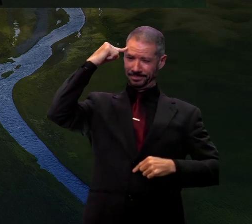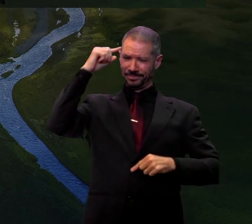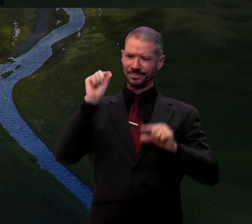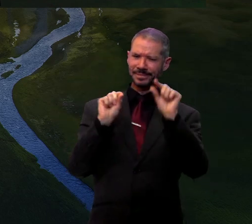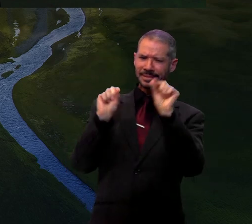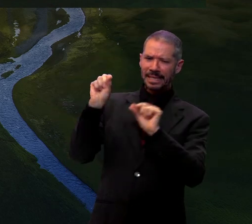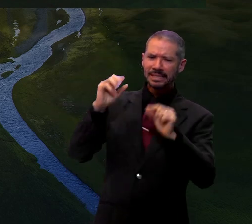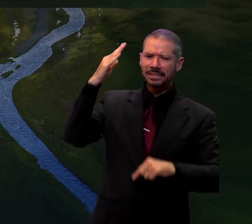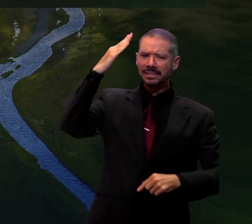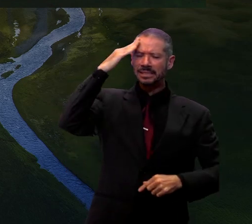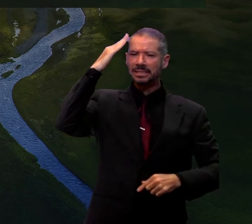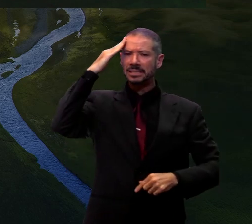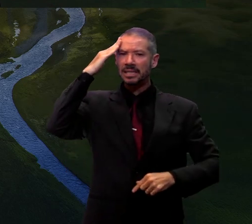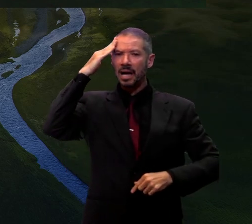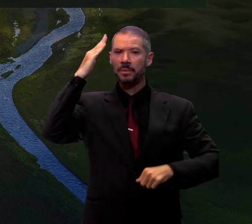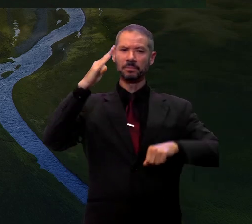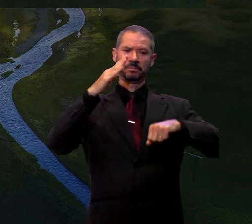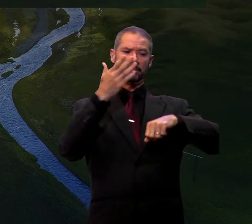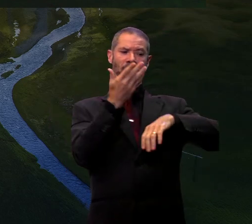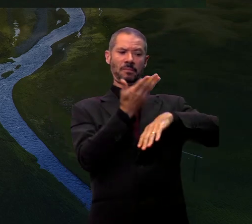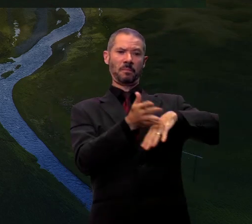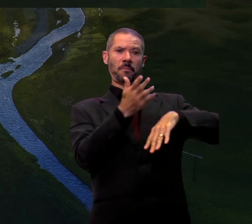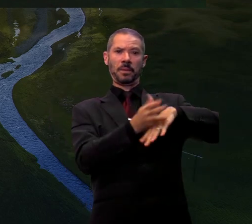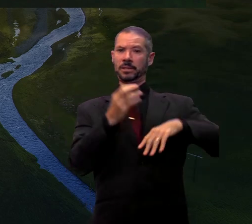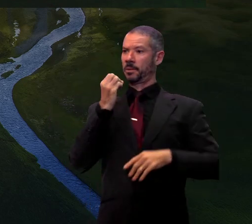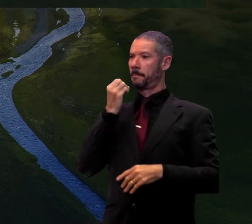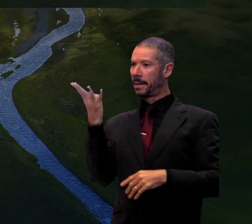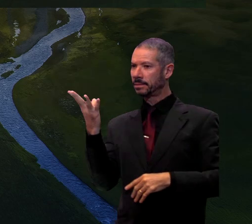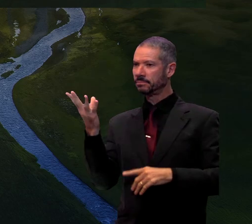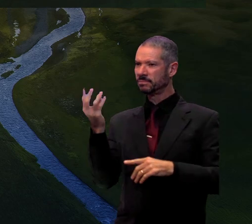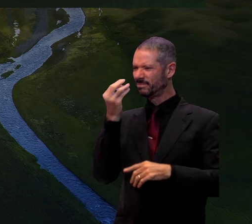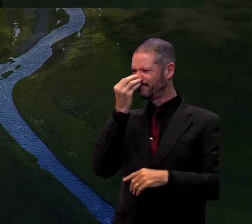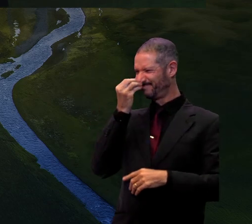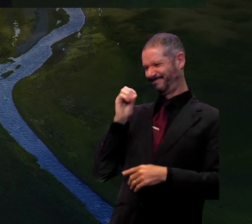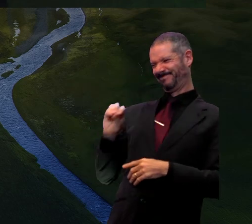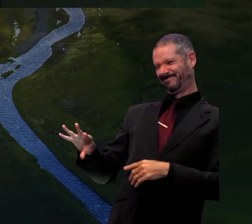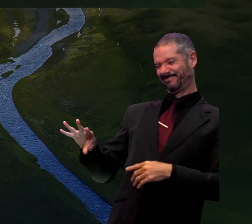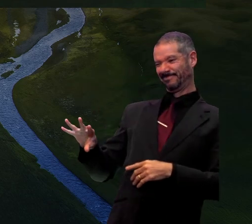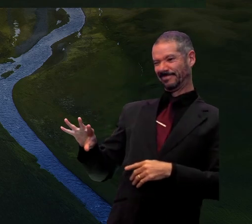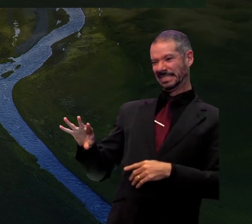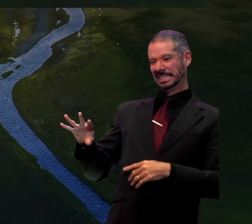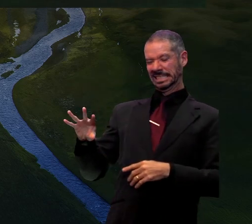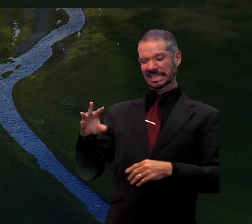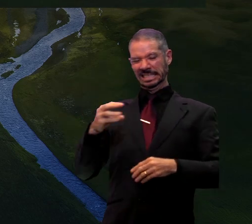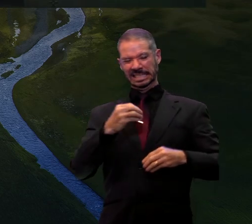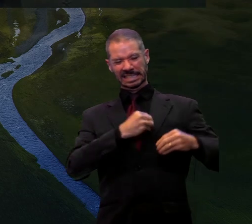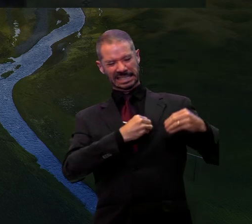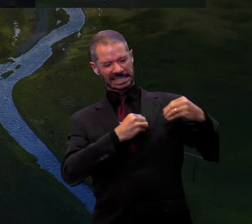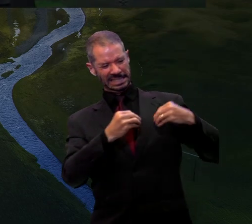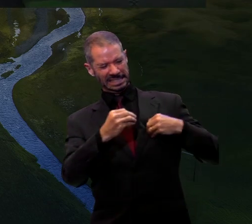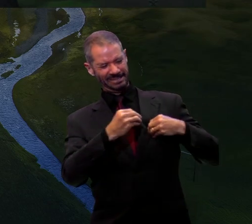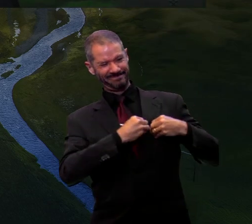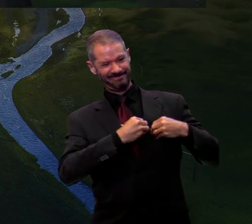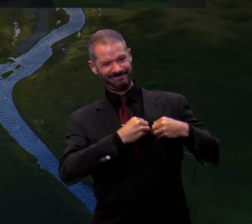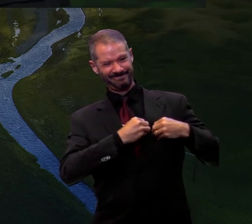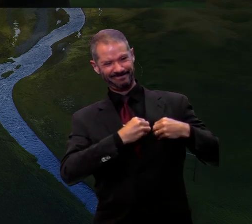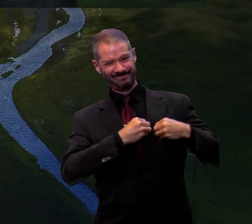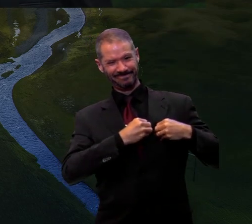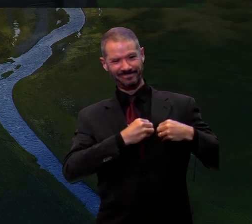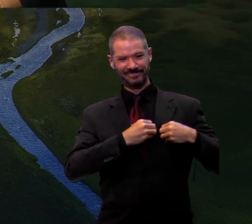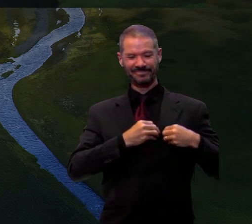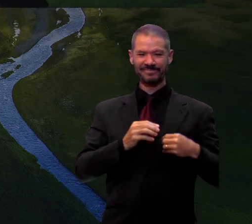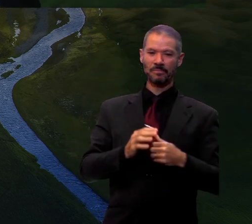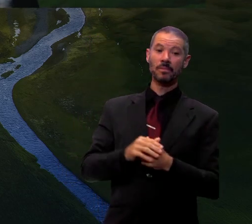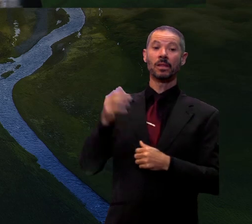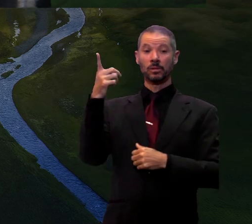Quem sabe que deve fazer o bem e não faz, comete pecado. Vamos ali do quem sabe,